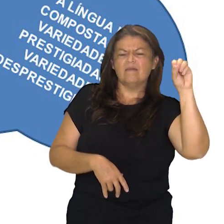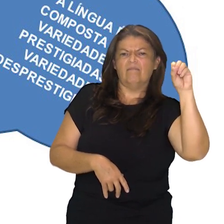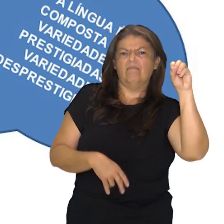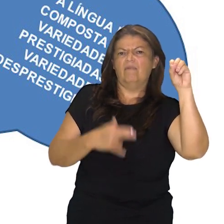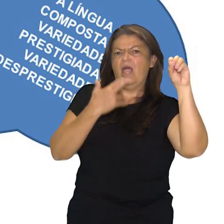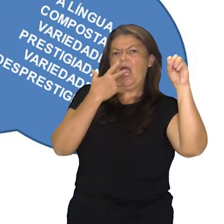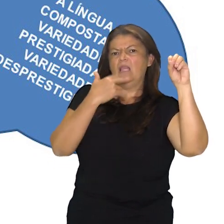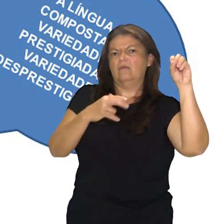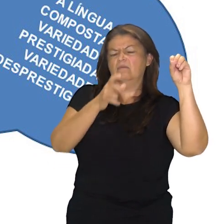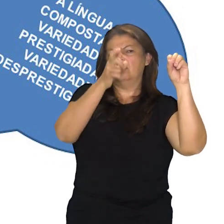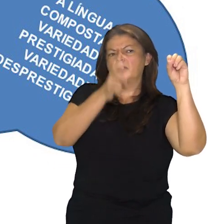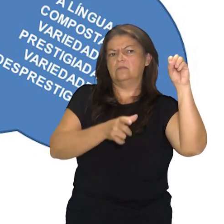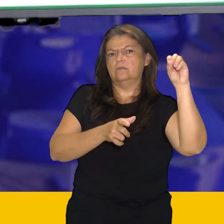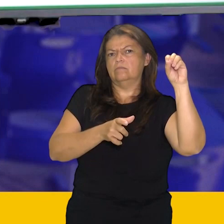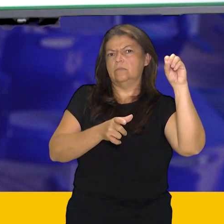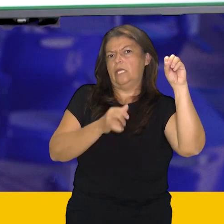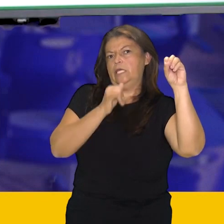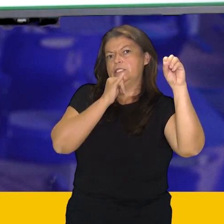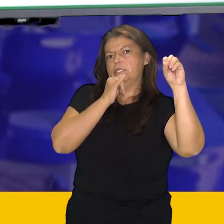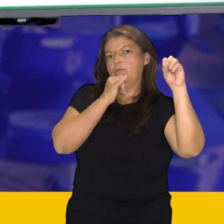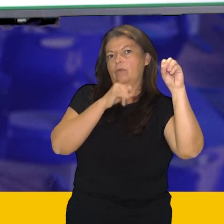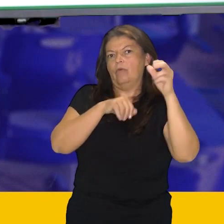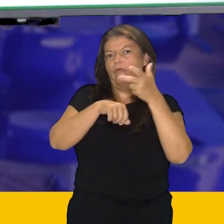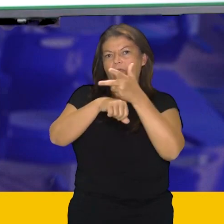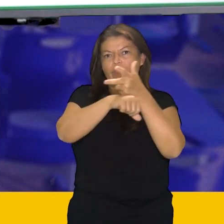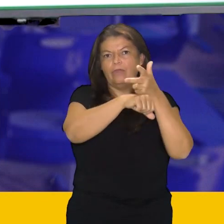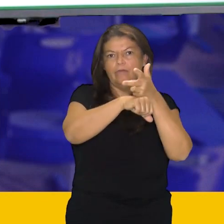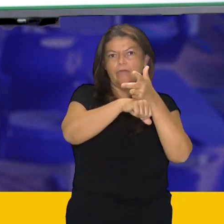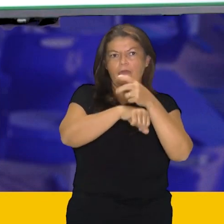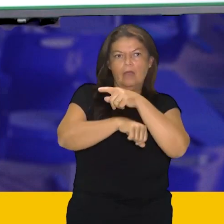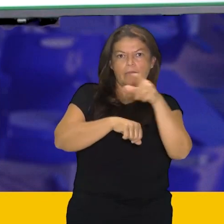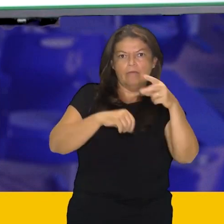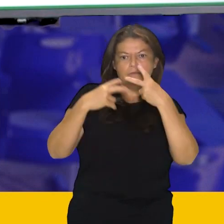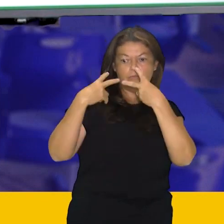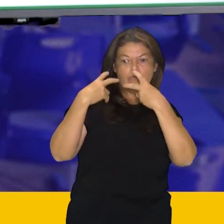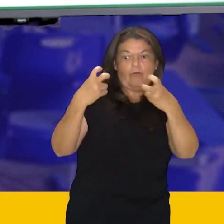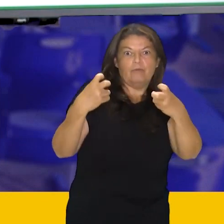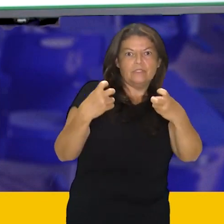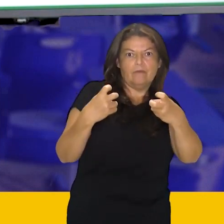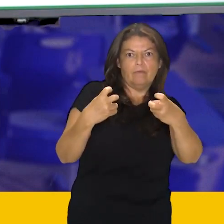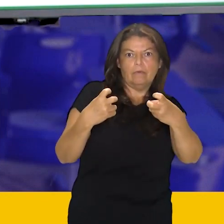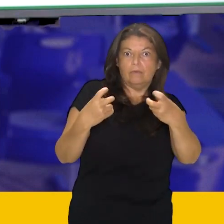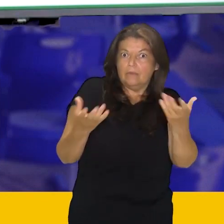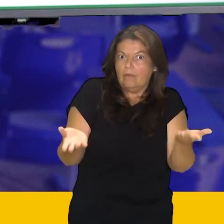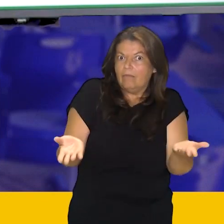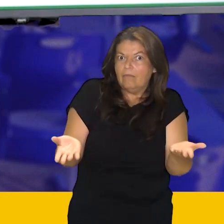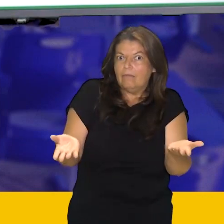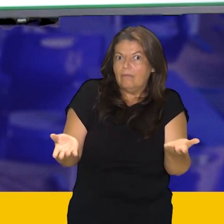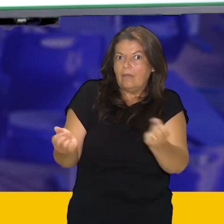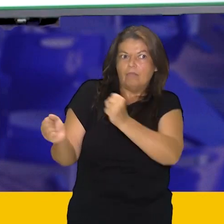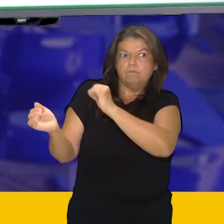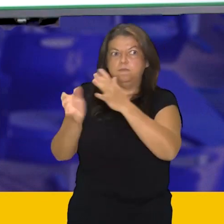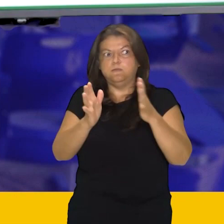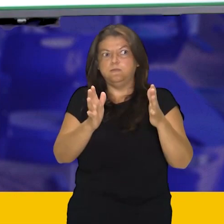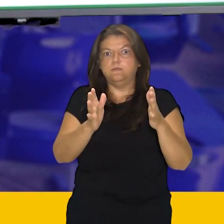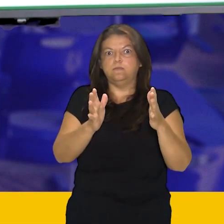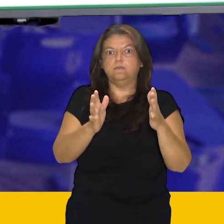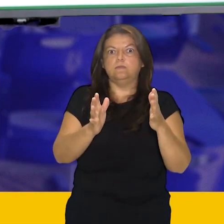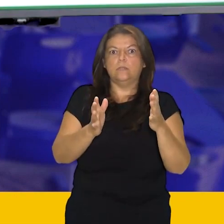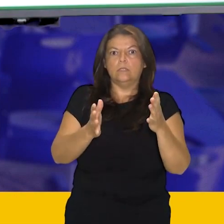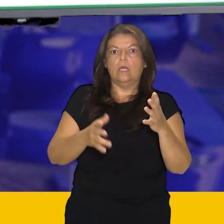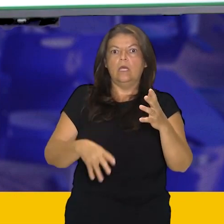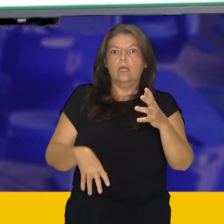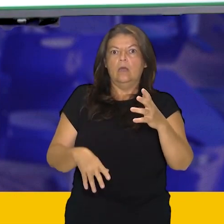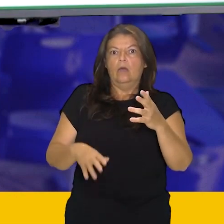estou fazendo um vídeo para que vocês tenham acesso, eu estou utilizando uma norma que